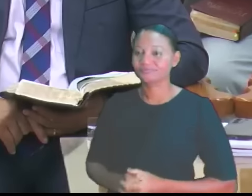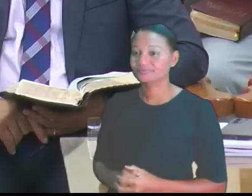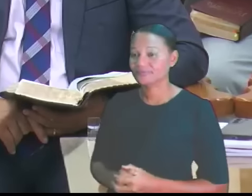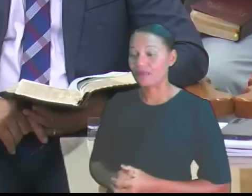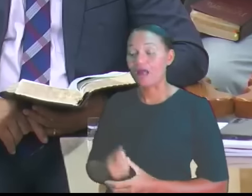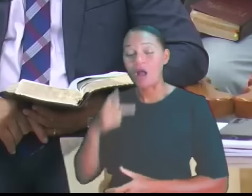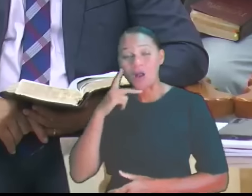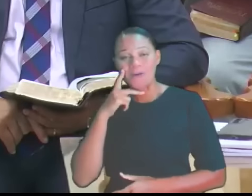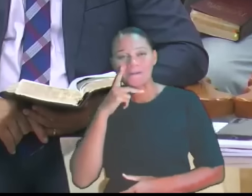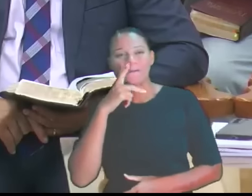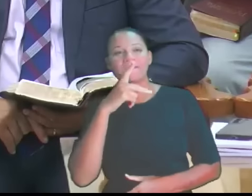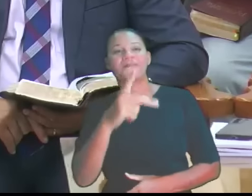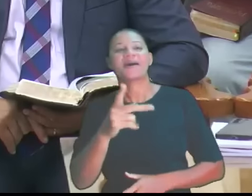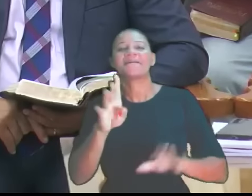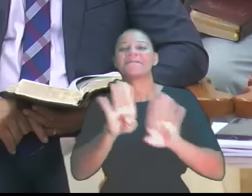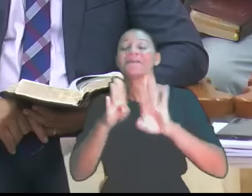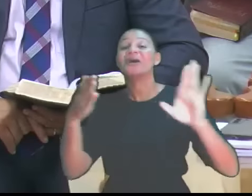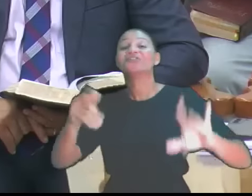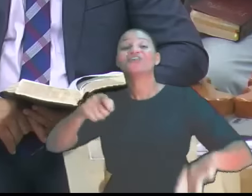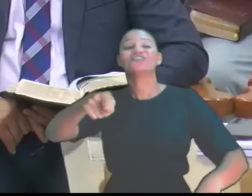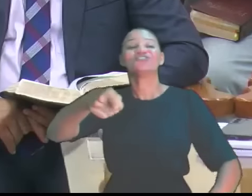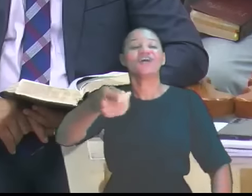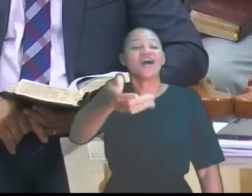Profecia que vai abrir porta, olha a chave aí.